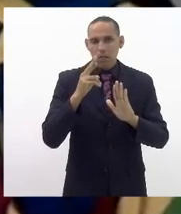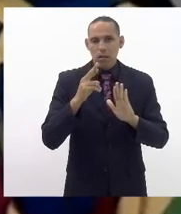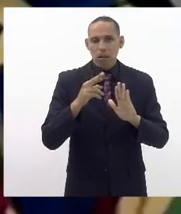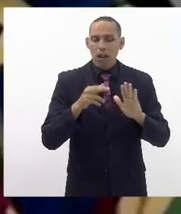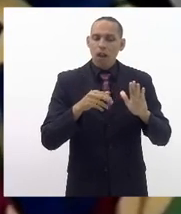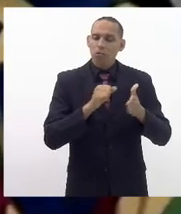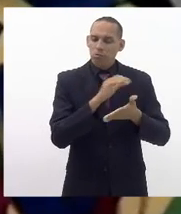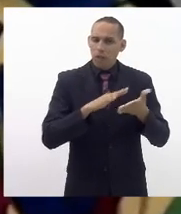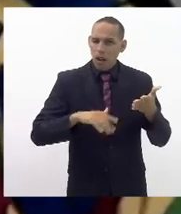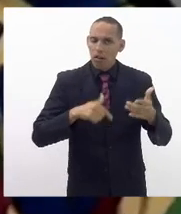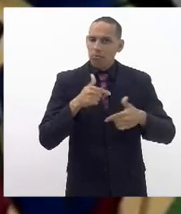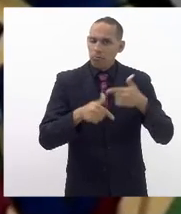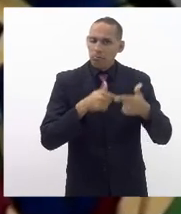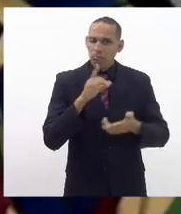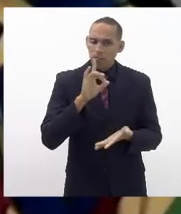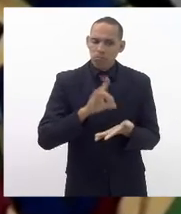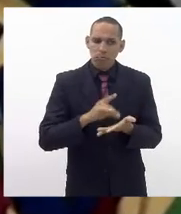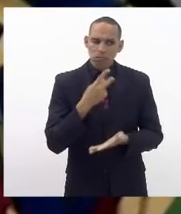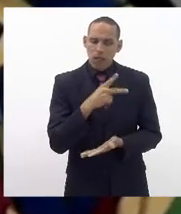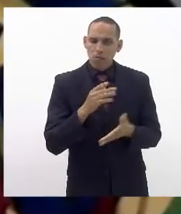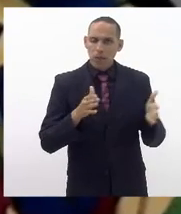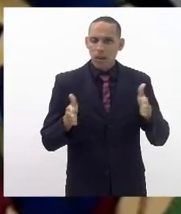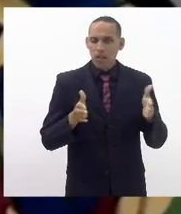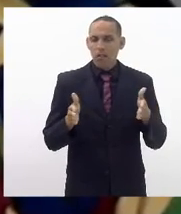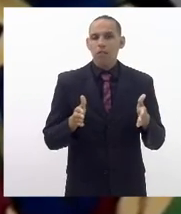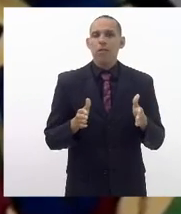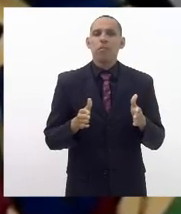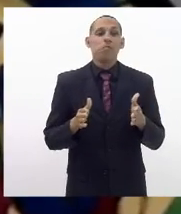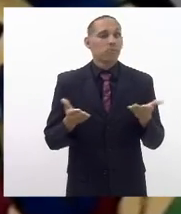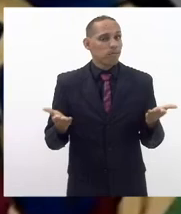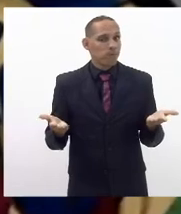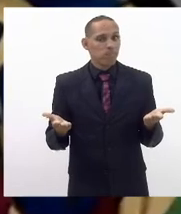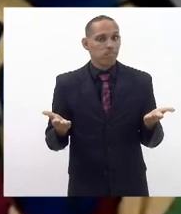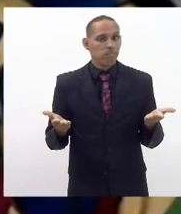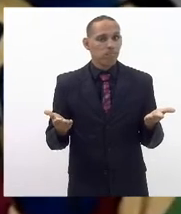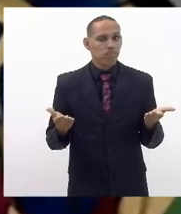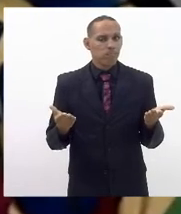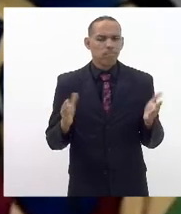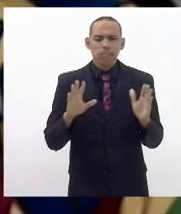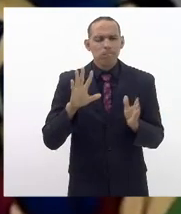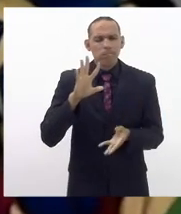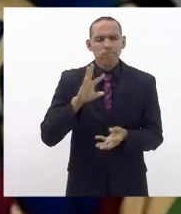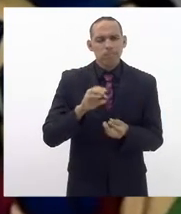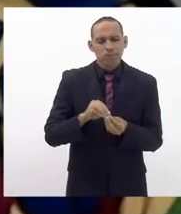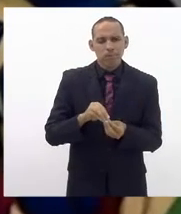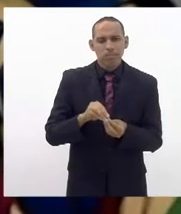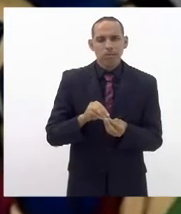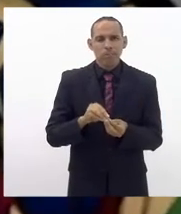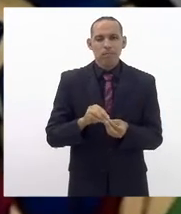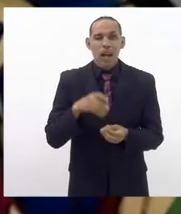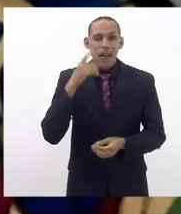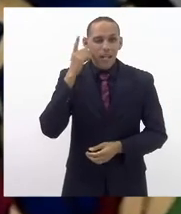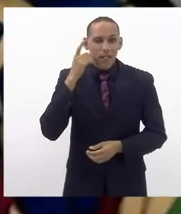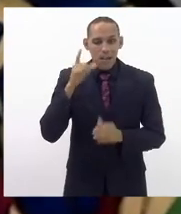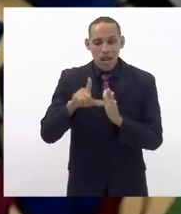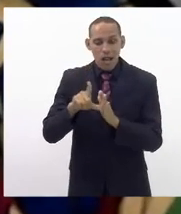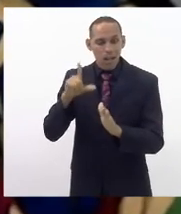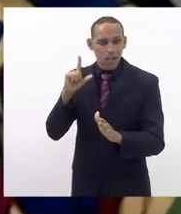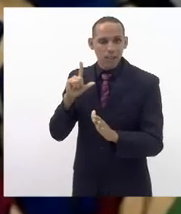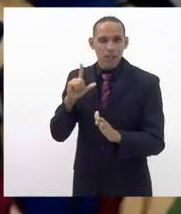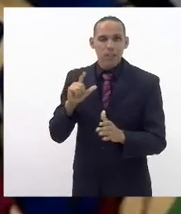exercício legítimo do seu mandato. Então, fica aqui bem brevemente que os deputados que me